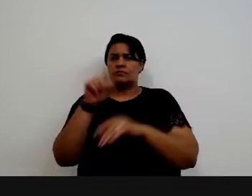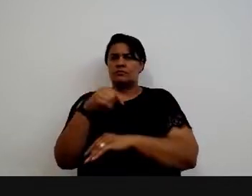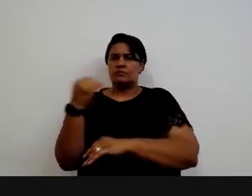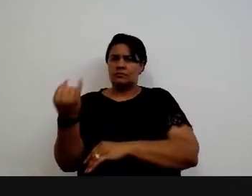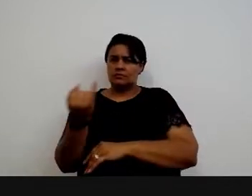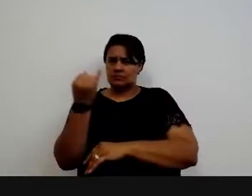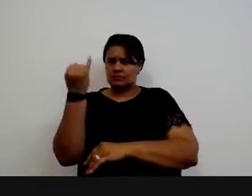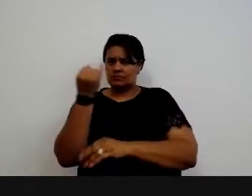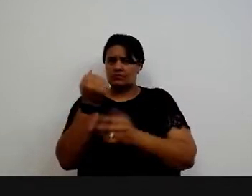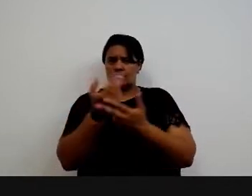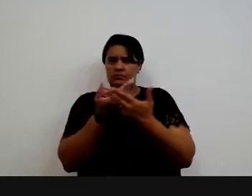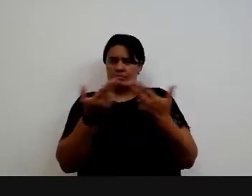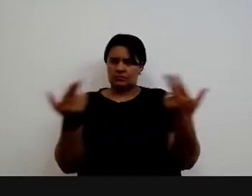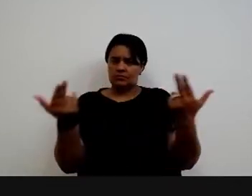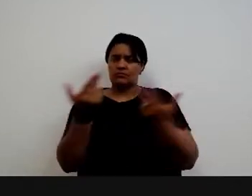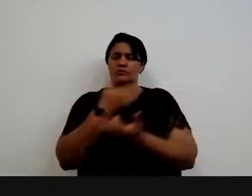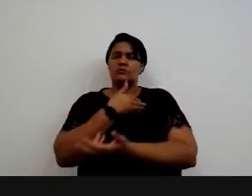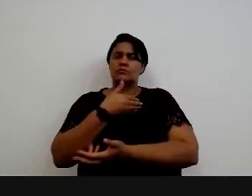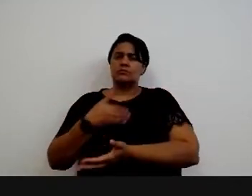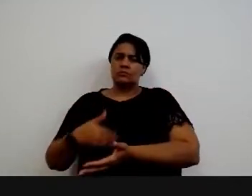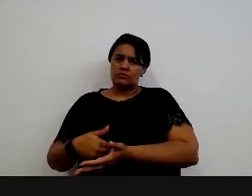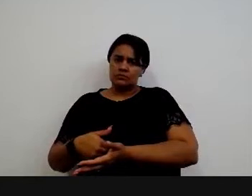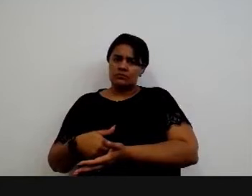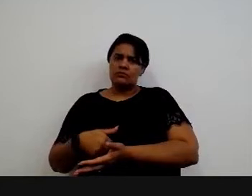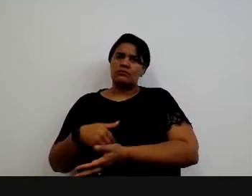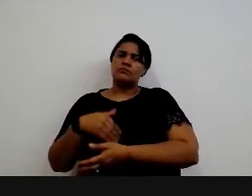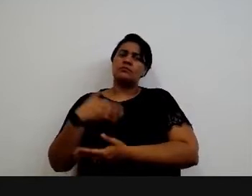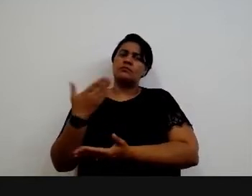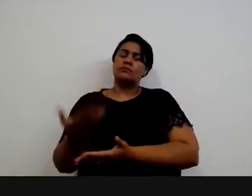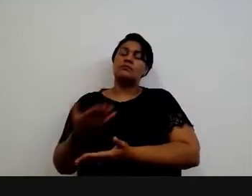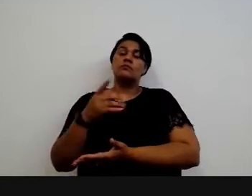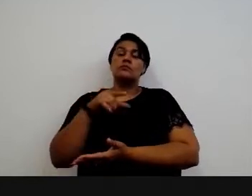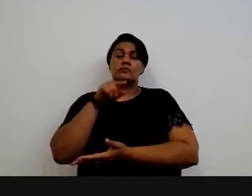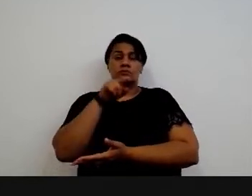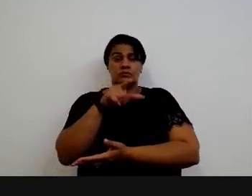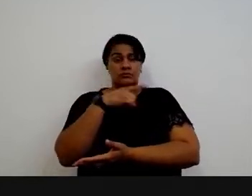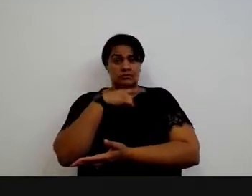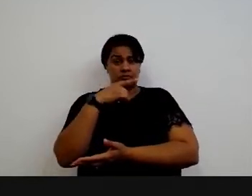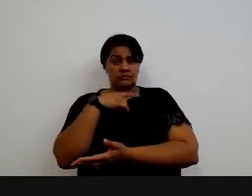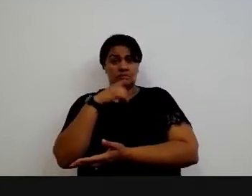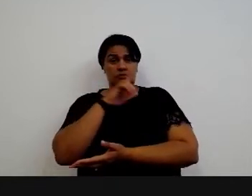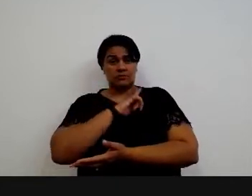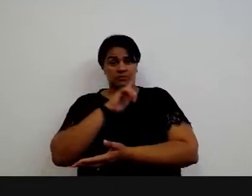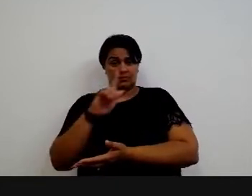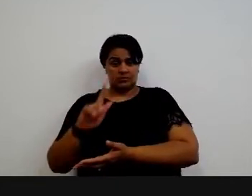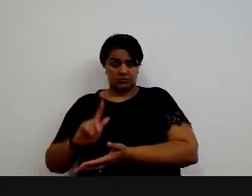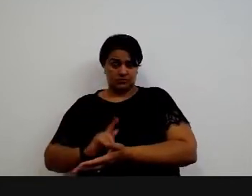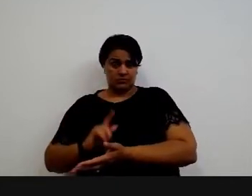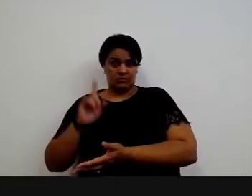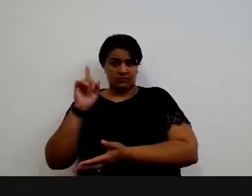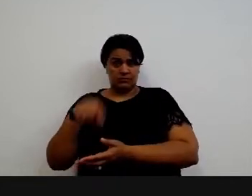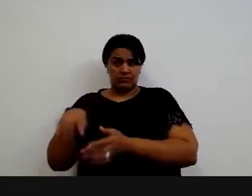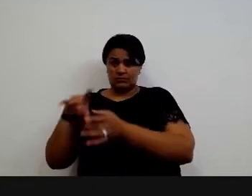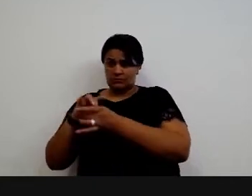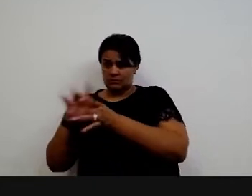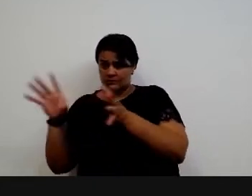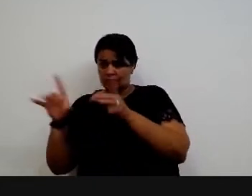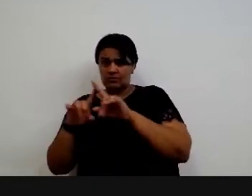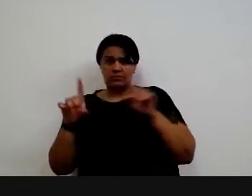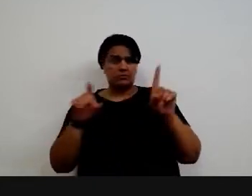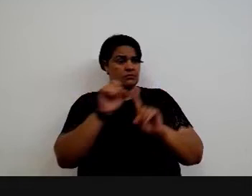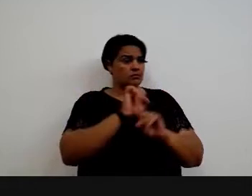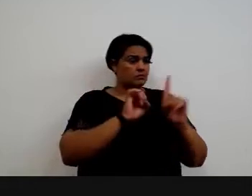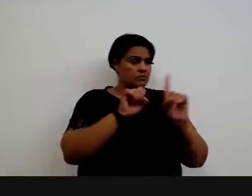para os governantes e para os governados. Não adianta você ter governantes democratas e sociedade não democrata.